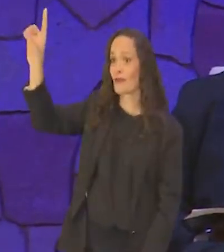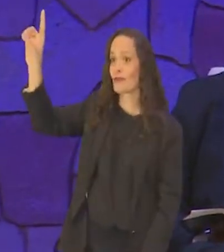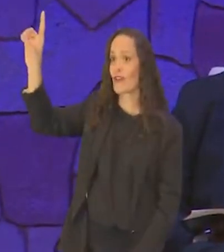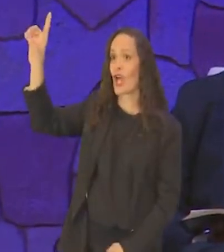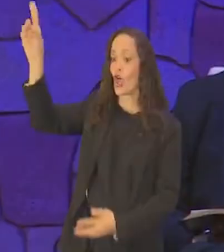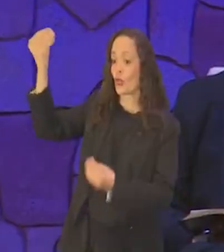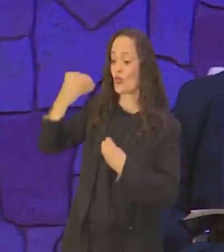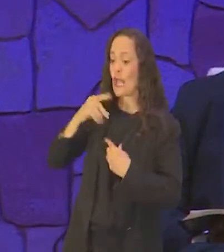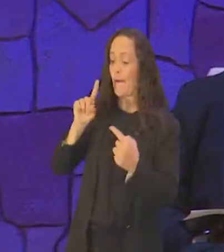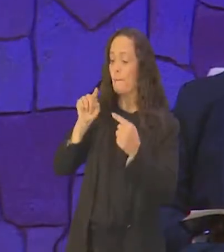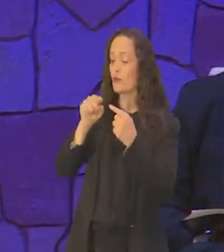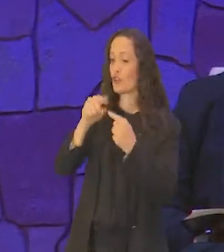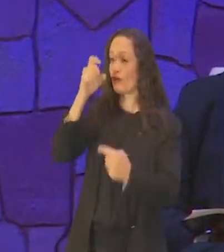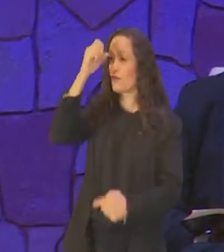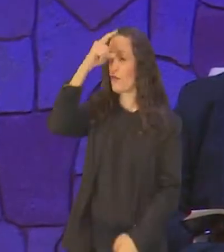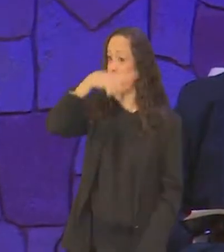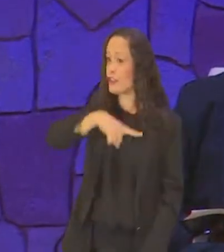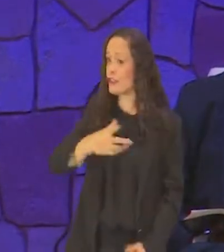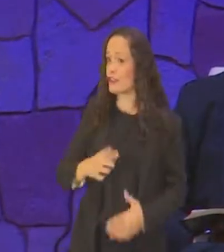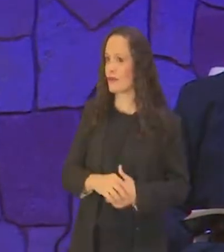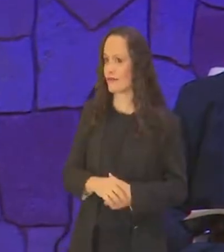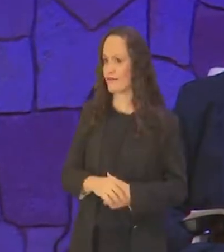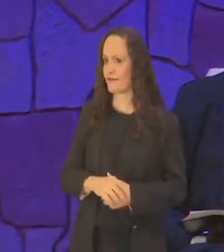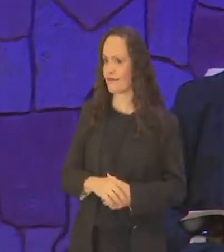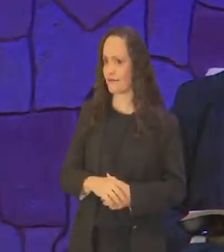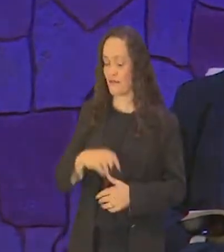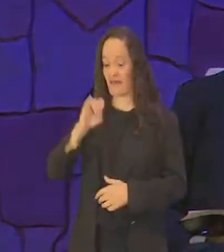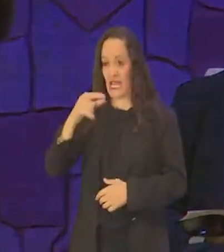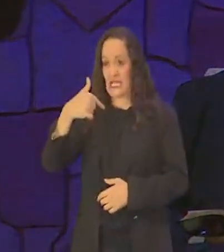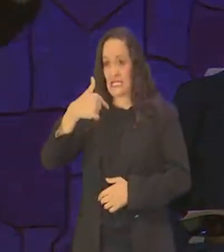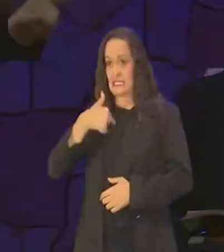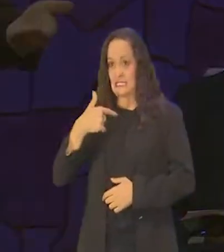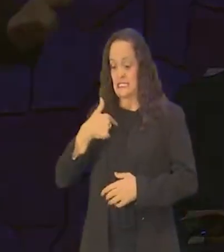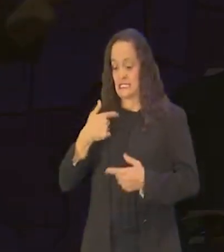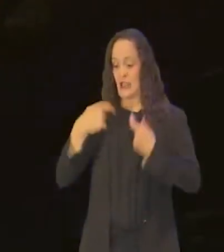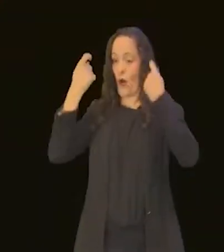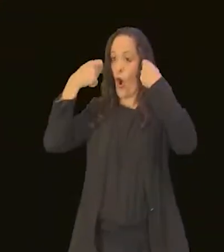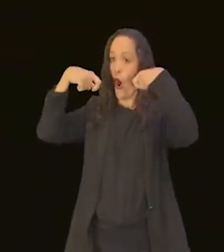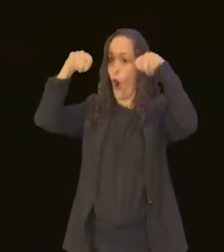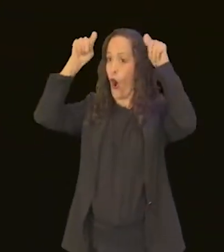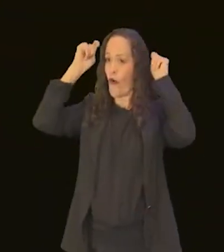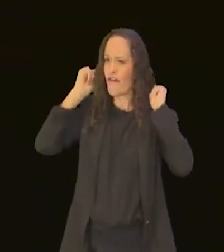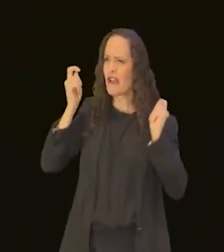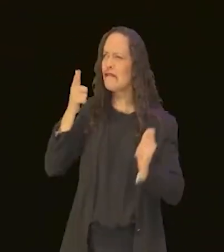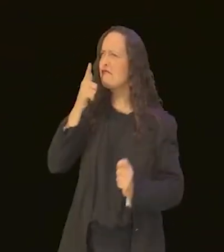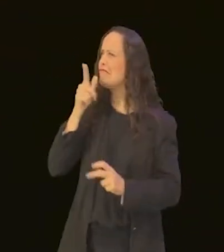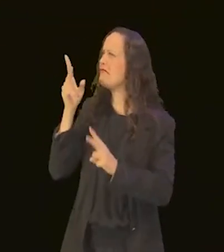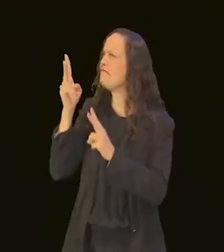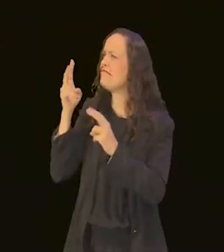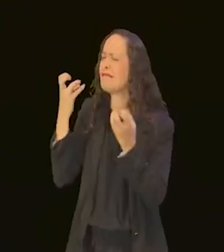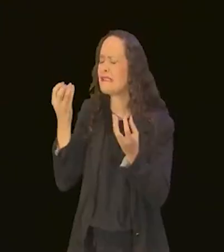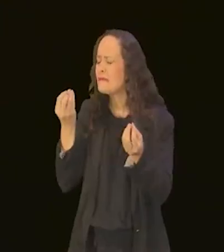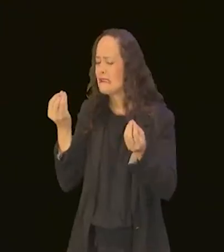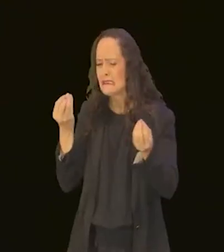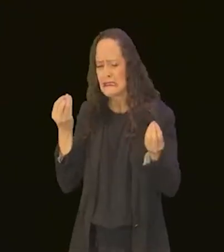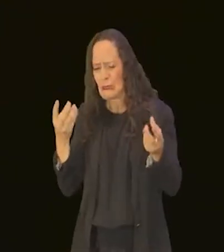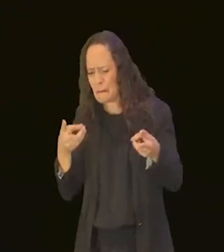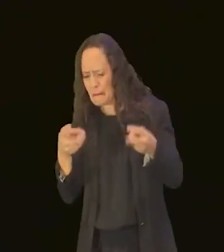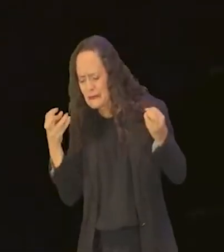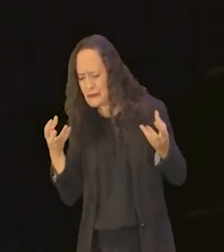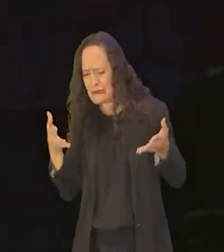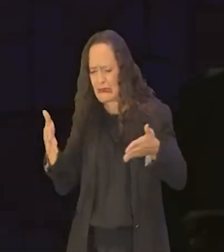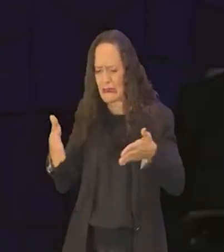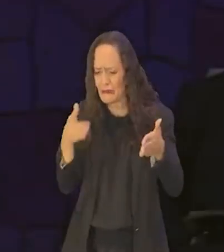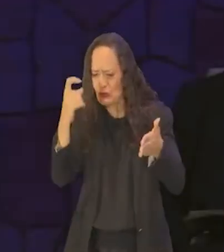naquela situação. Talvez como ovelhas nós não conseguimos distinguir enquanto estamos trilhando este